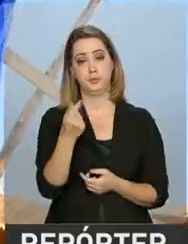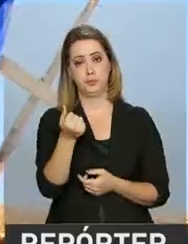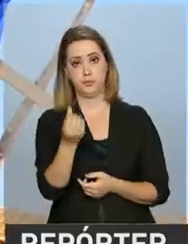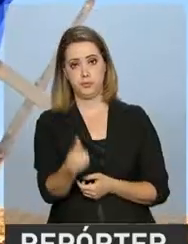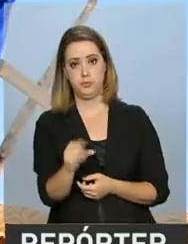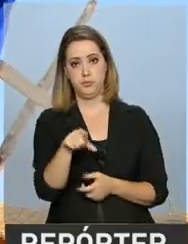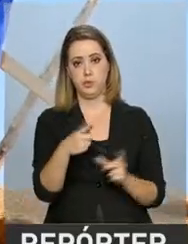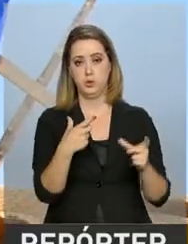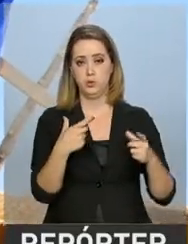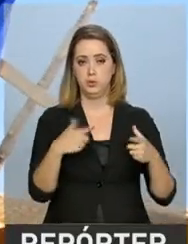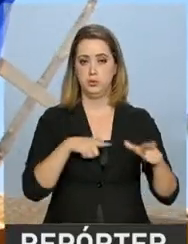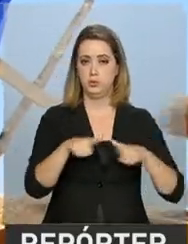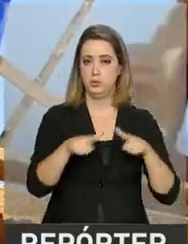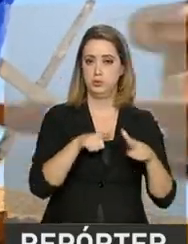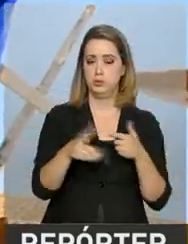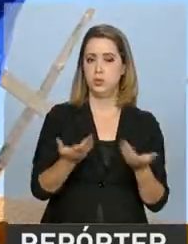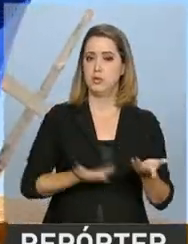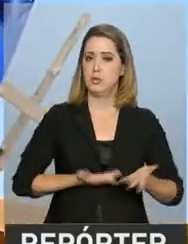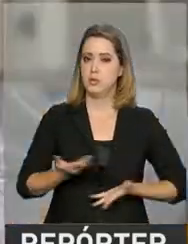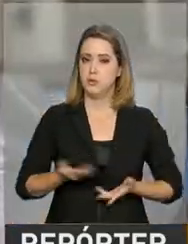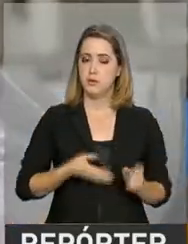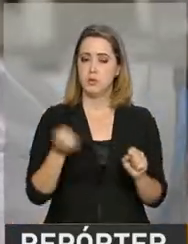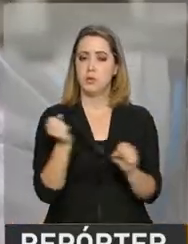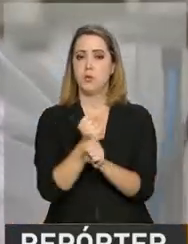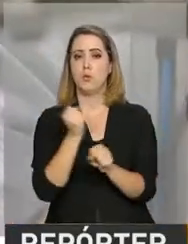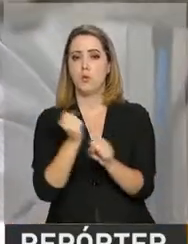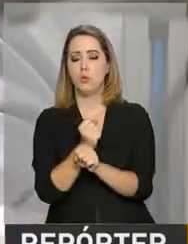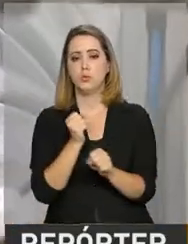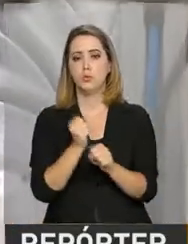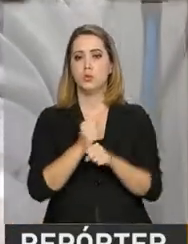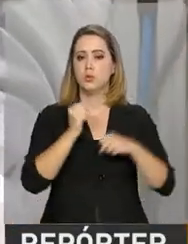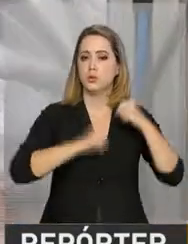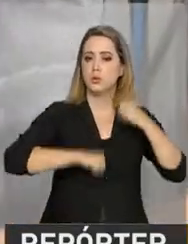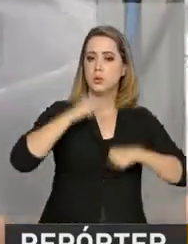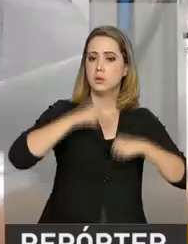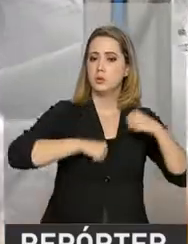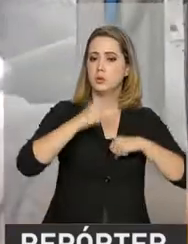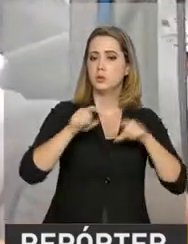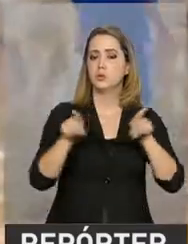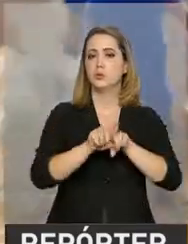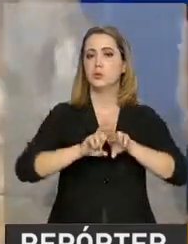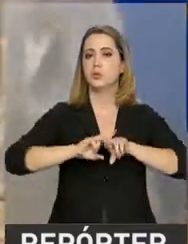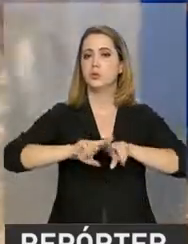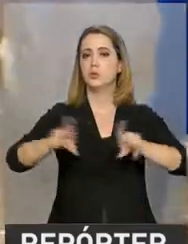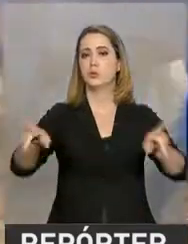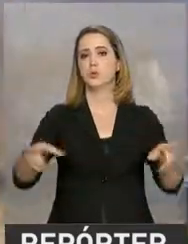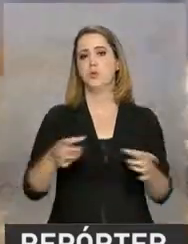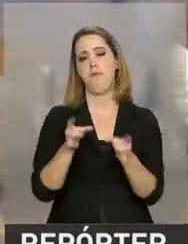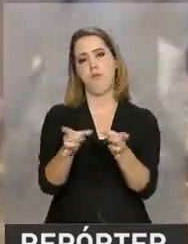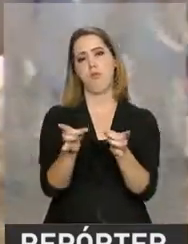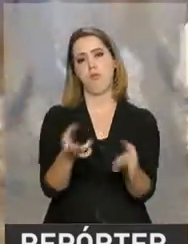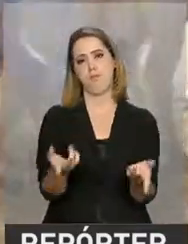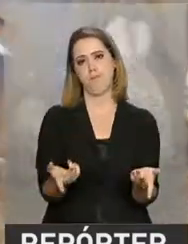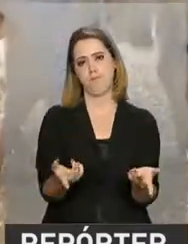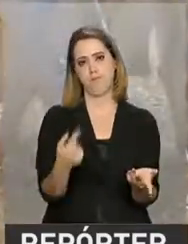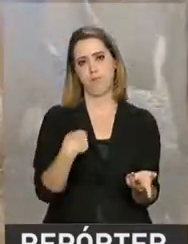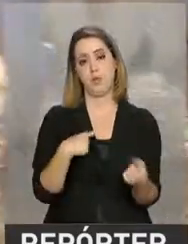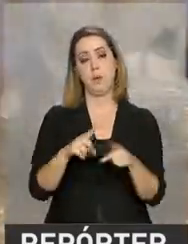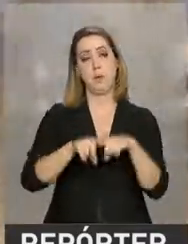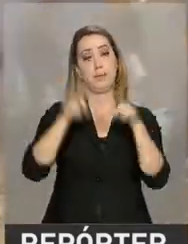foram de serviços construção civil indústria de transformação e comércio por outro lado a agropecuária